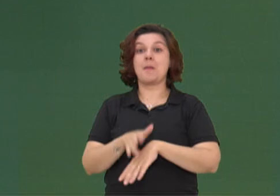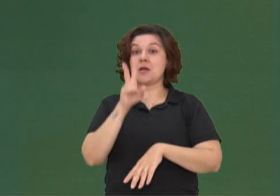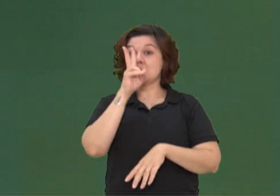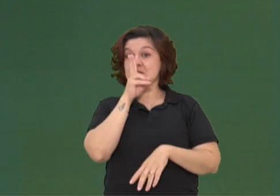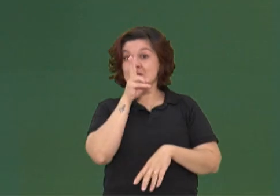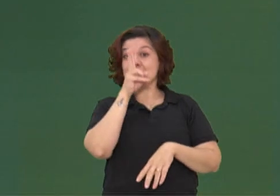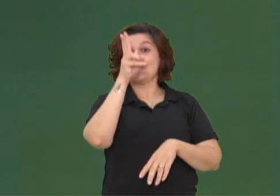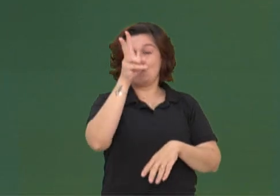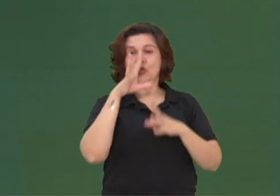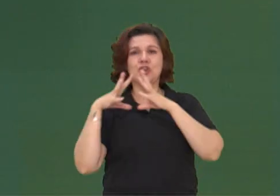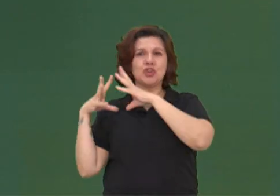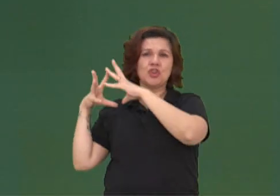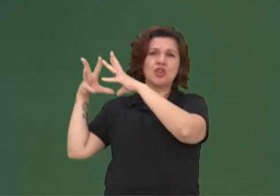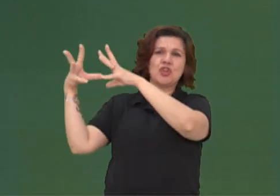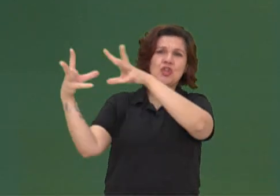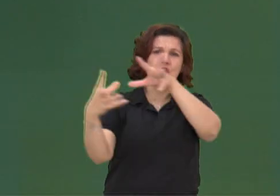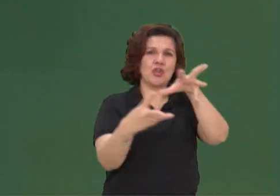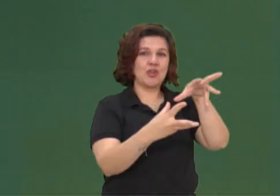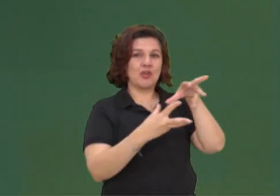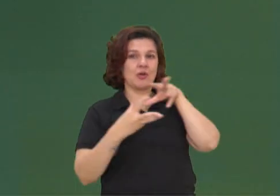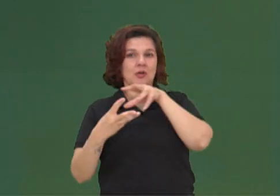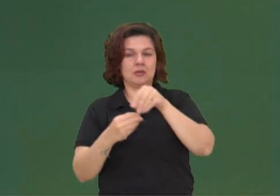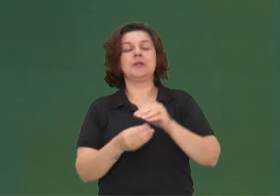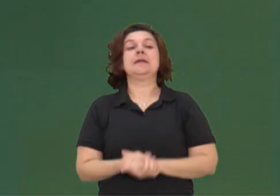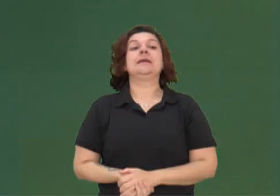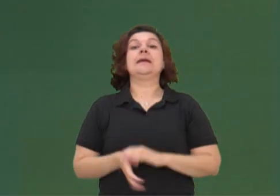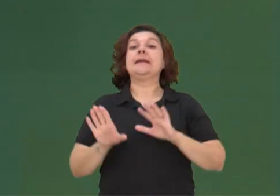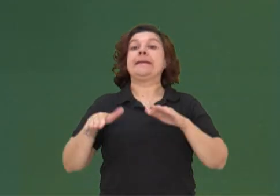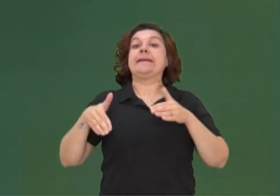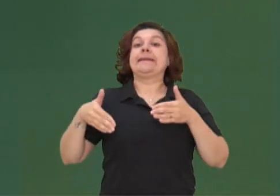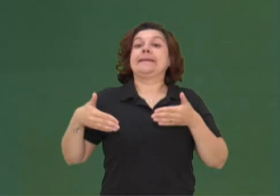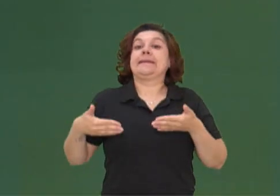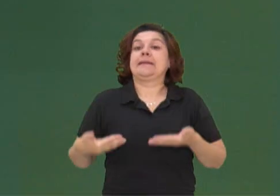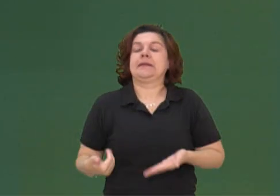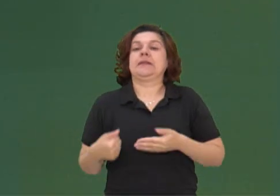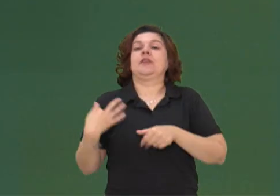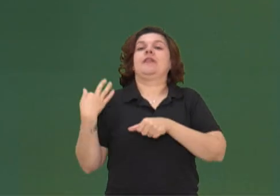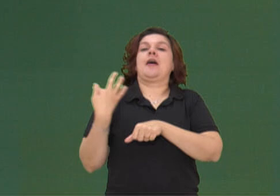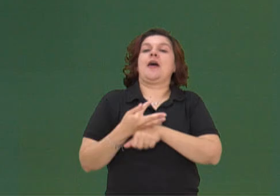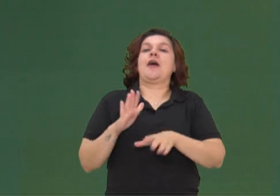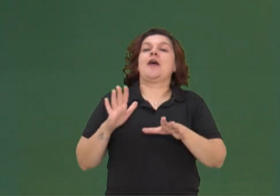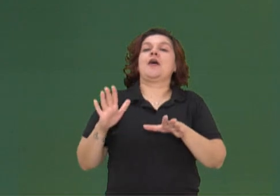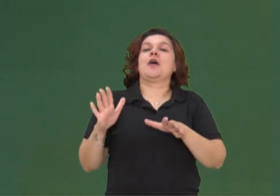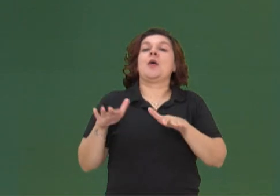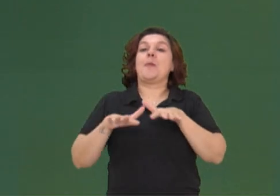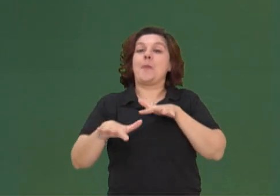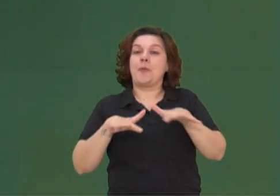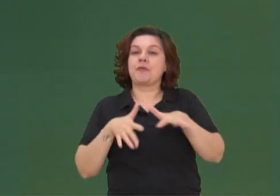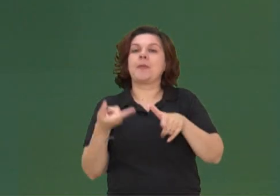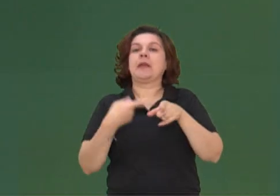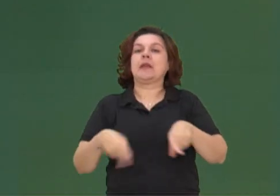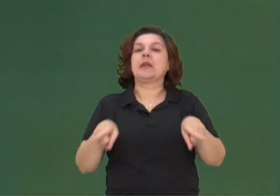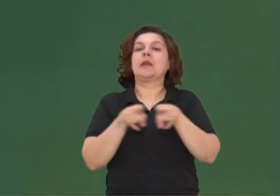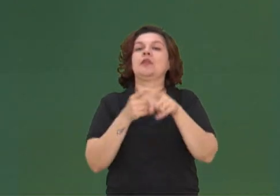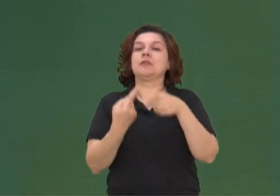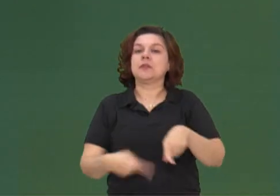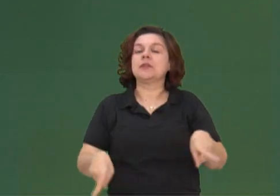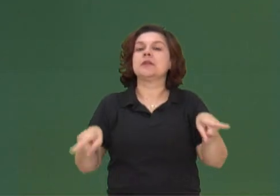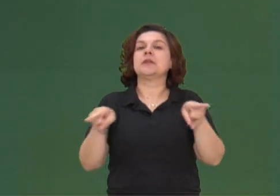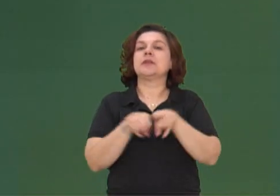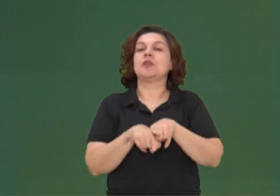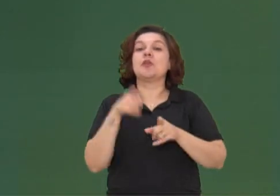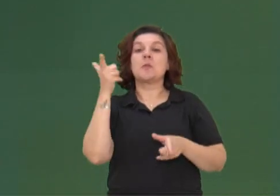do universo. E aí eles acabam se submetendo ali a uma série de movimentos ali repetitivos a fim de melhorar ali